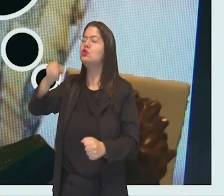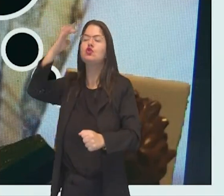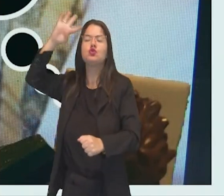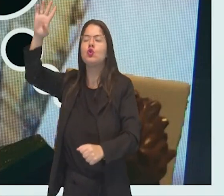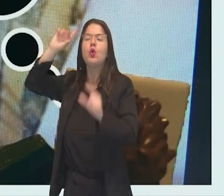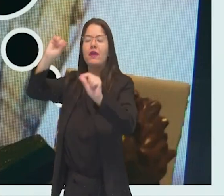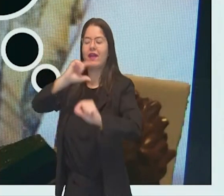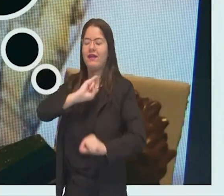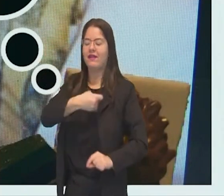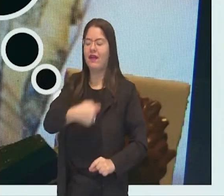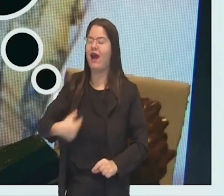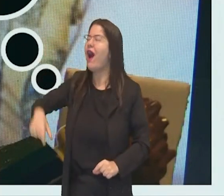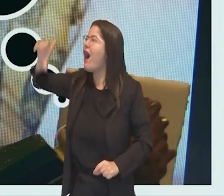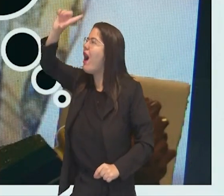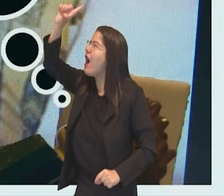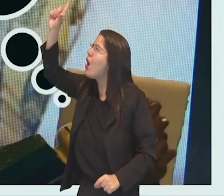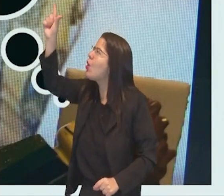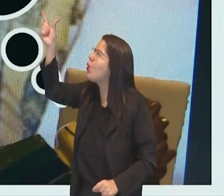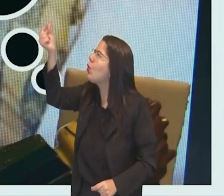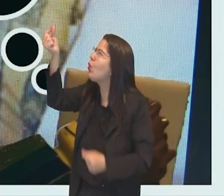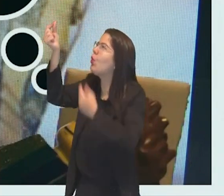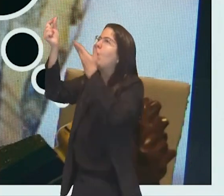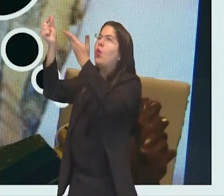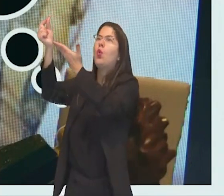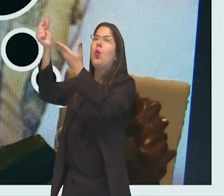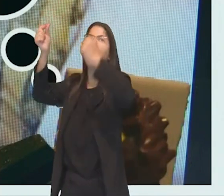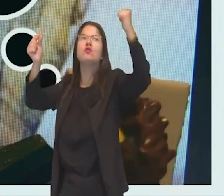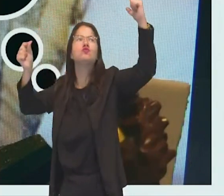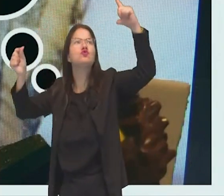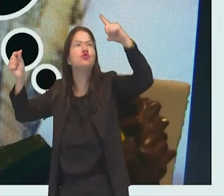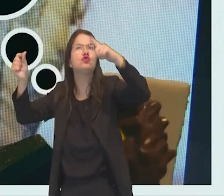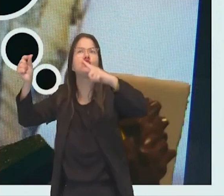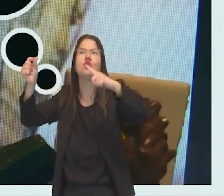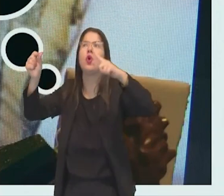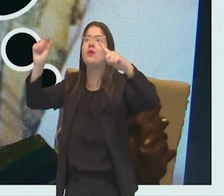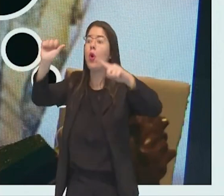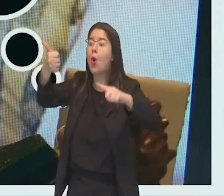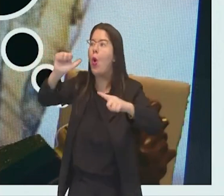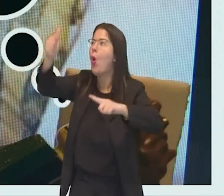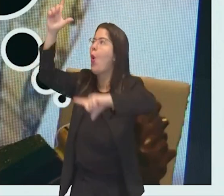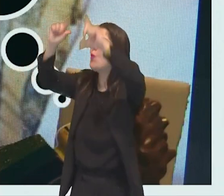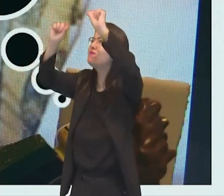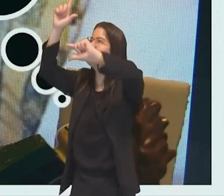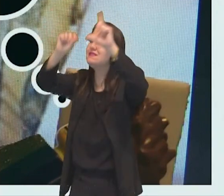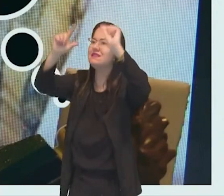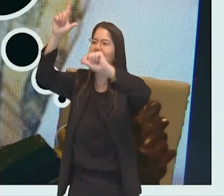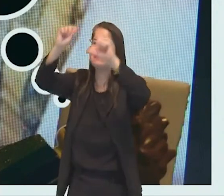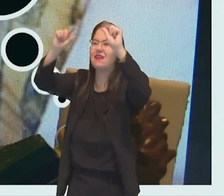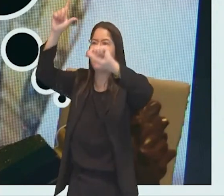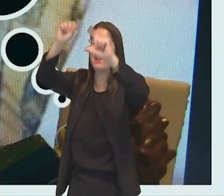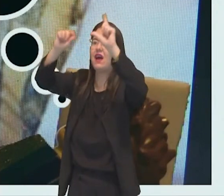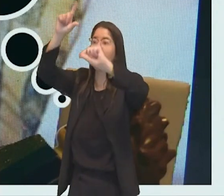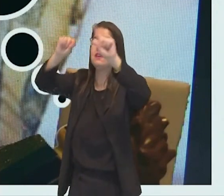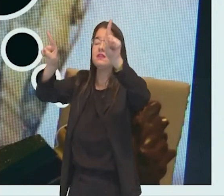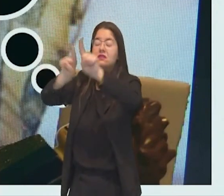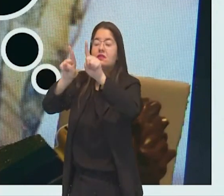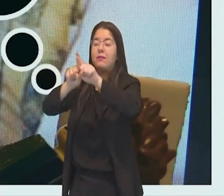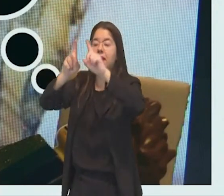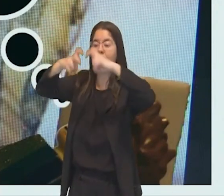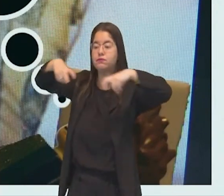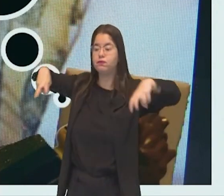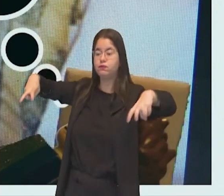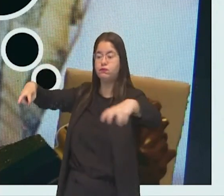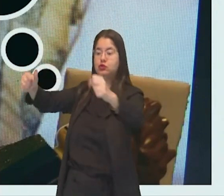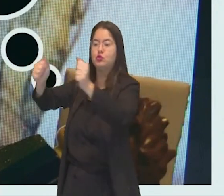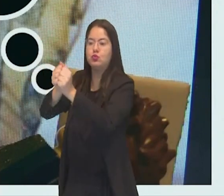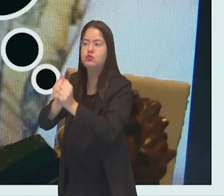que a lua, o sol e 11 estrelas se curvavam a ele ali. Não ficou